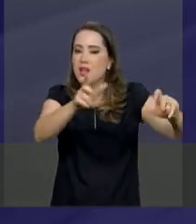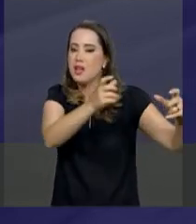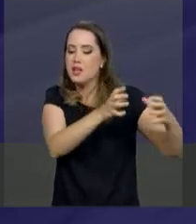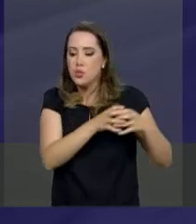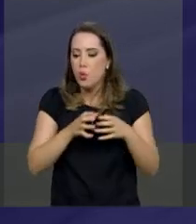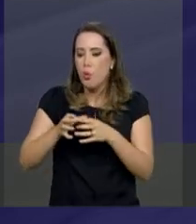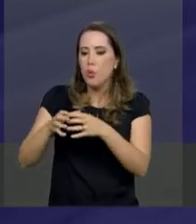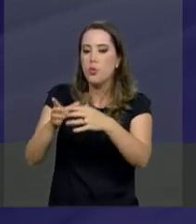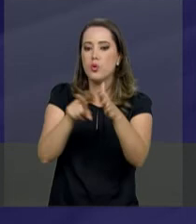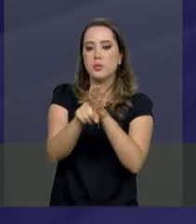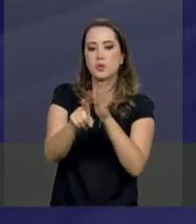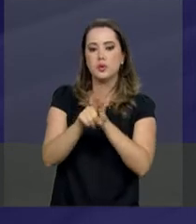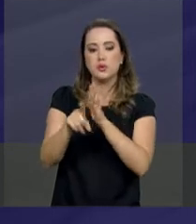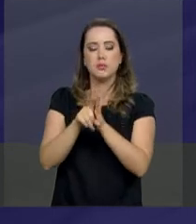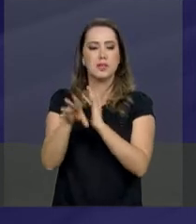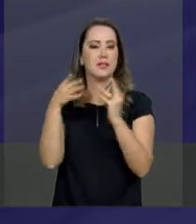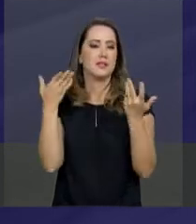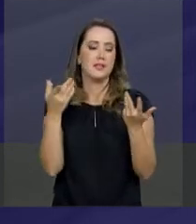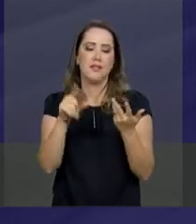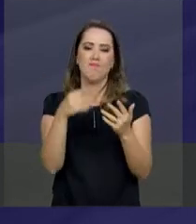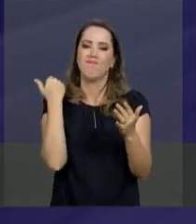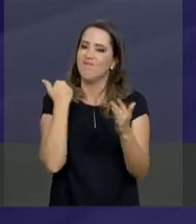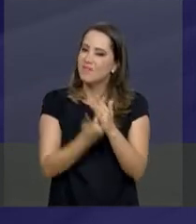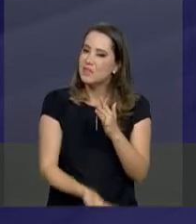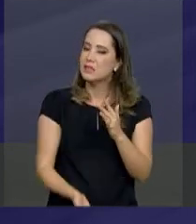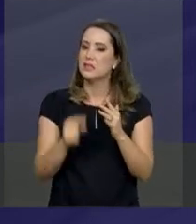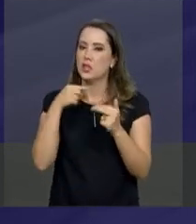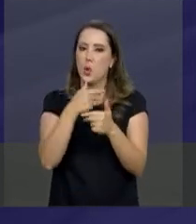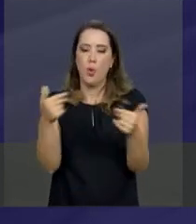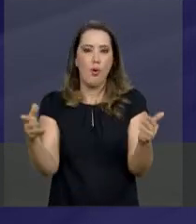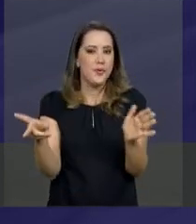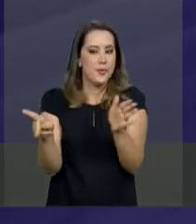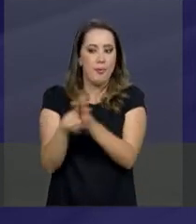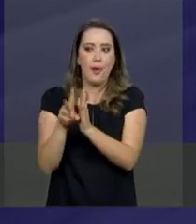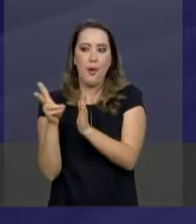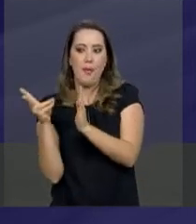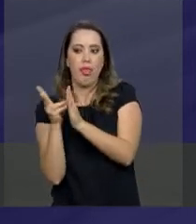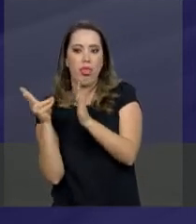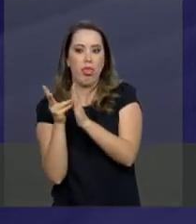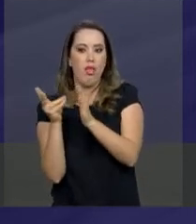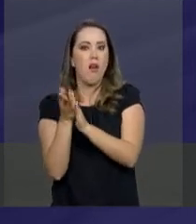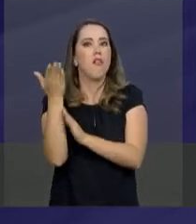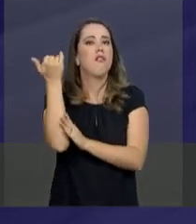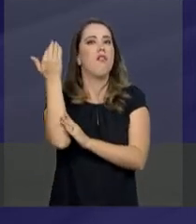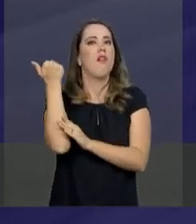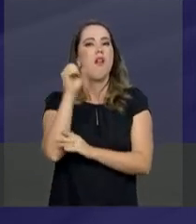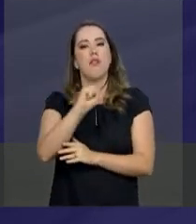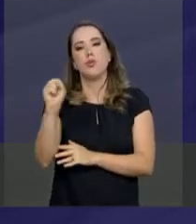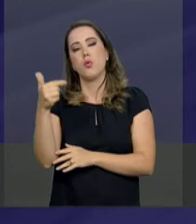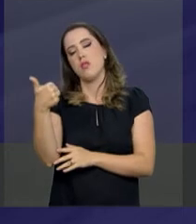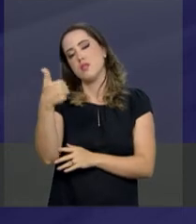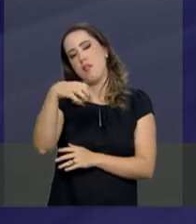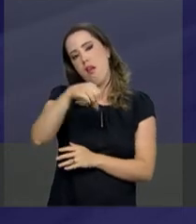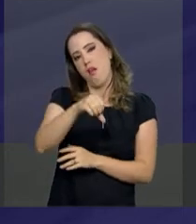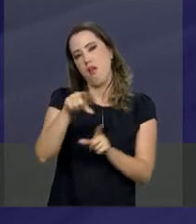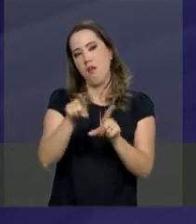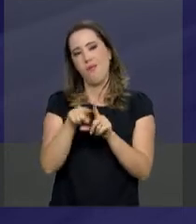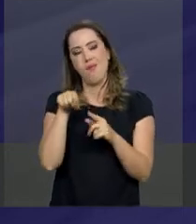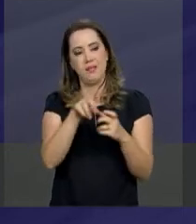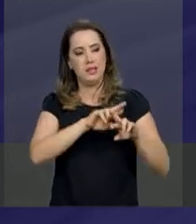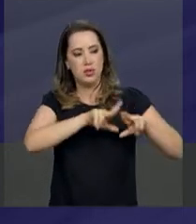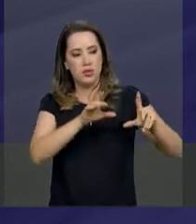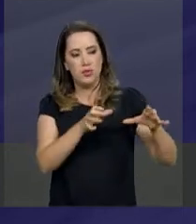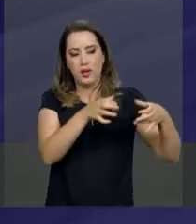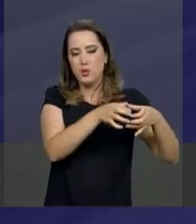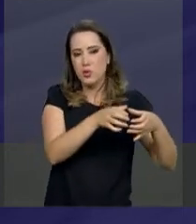eth não ter raça e ele é os artefatos indígenas coletados um saco de a base em grupos japão distintos